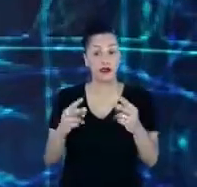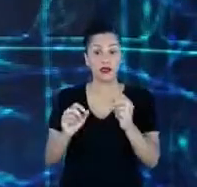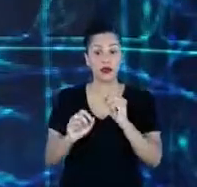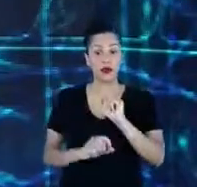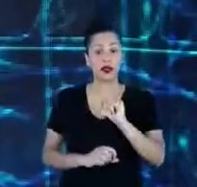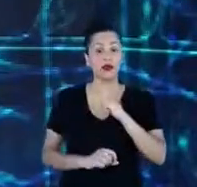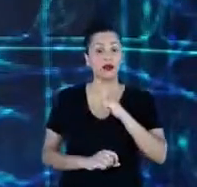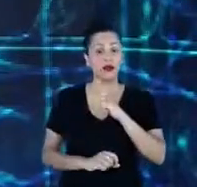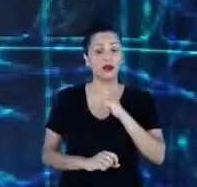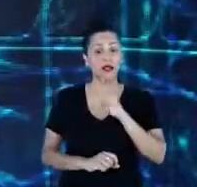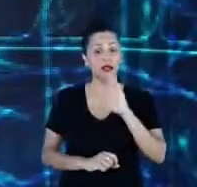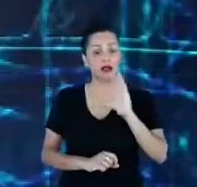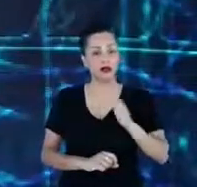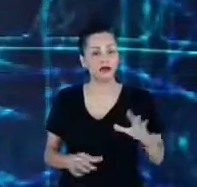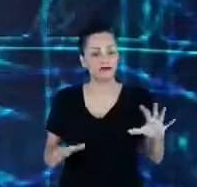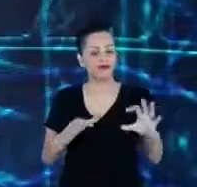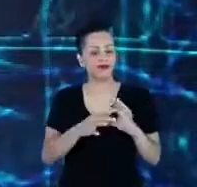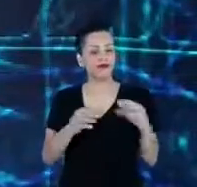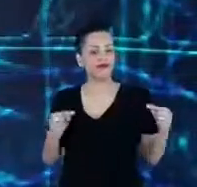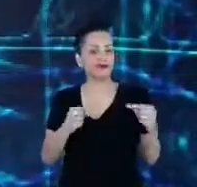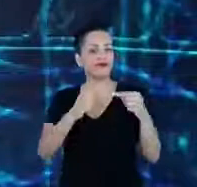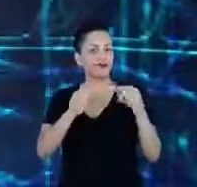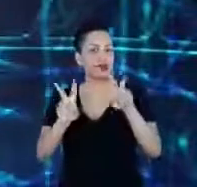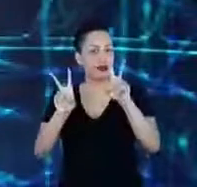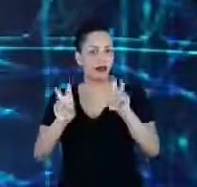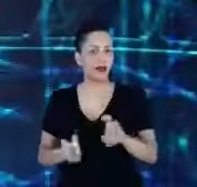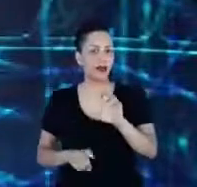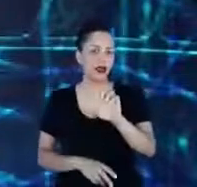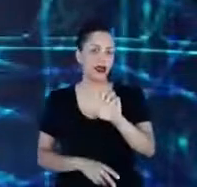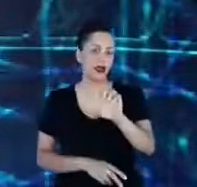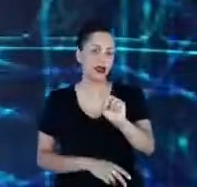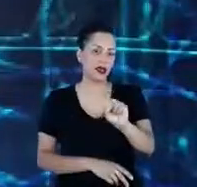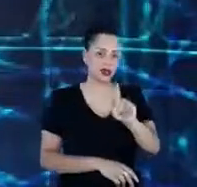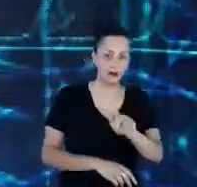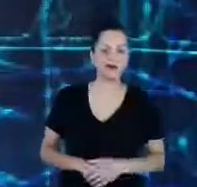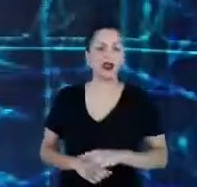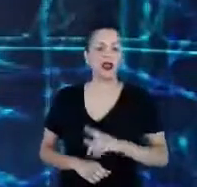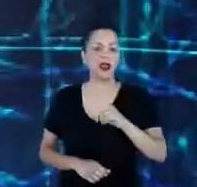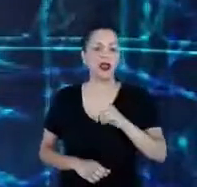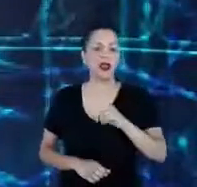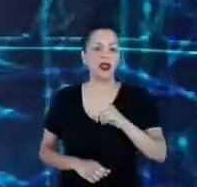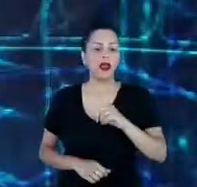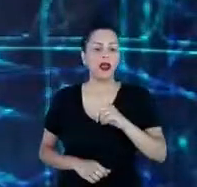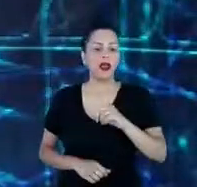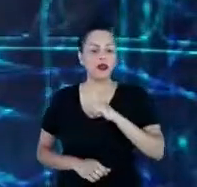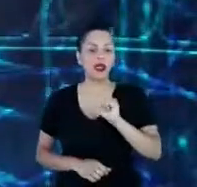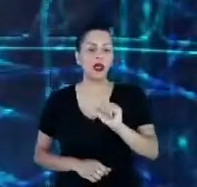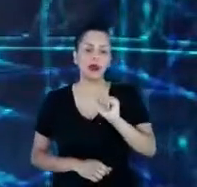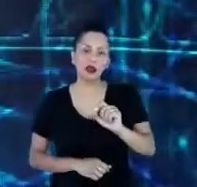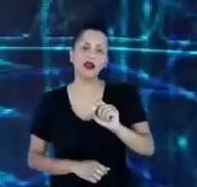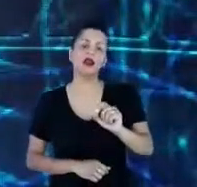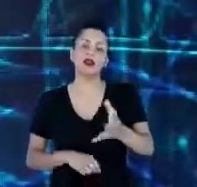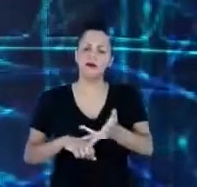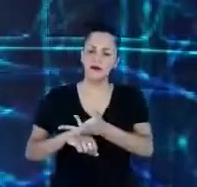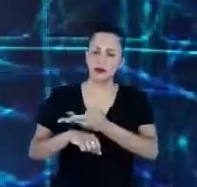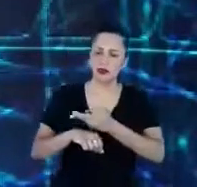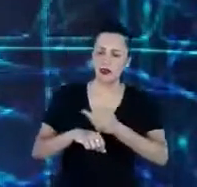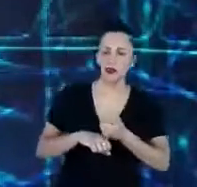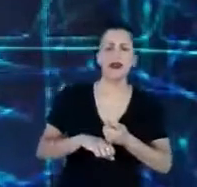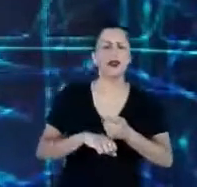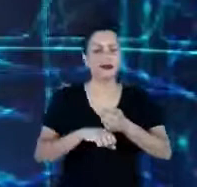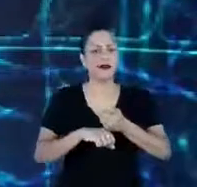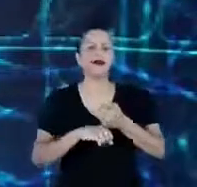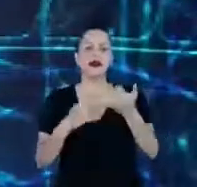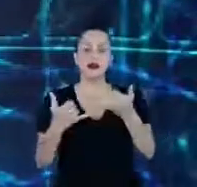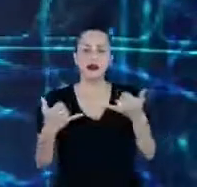grande com o tema SG então a gente também traz eficiência conscientização no consumo de energia elétrica